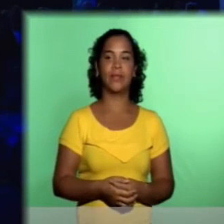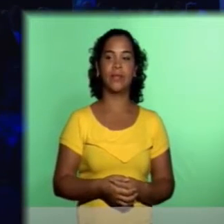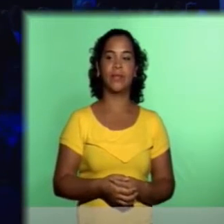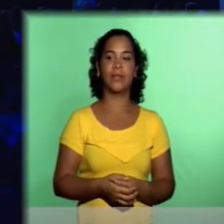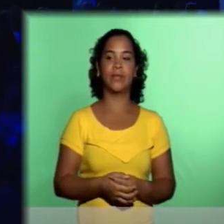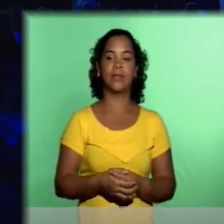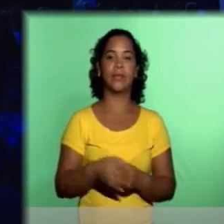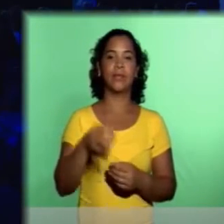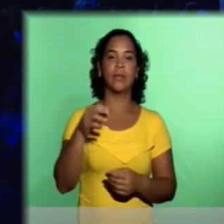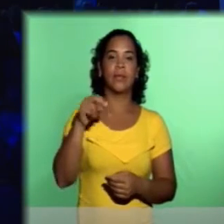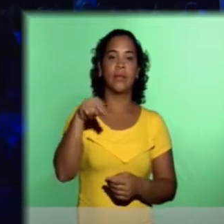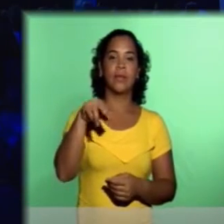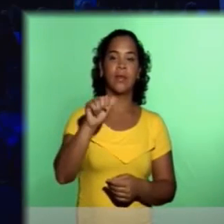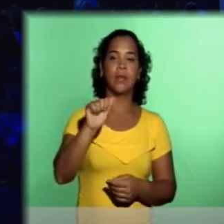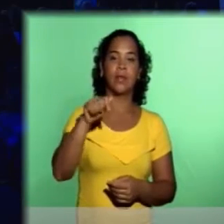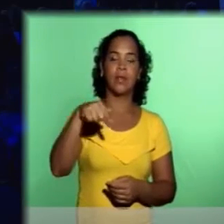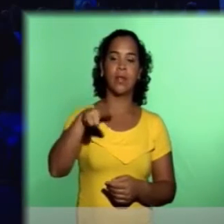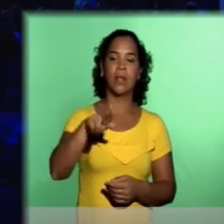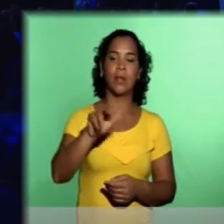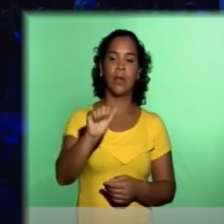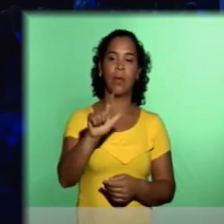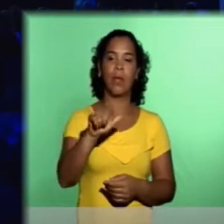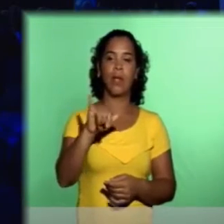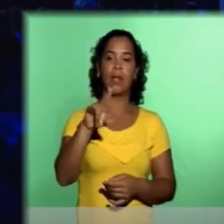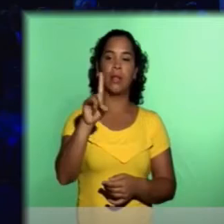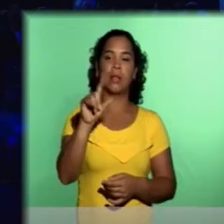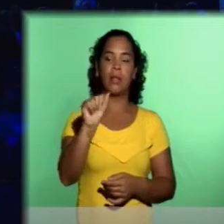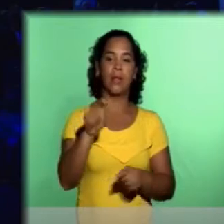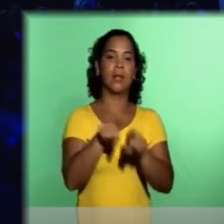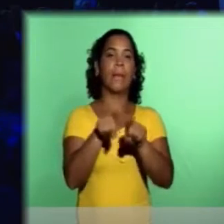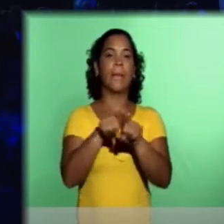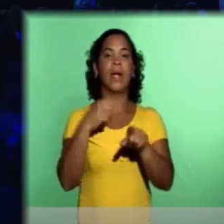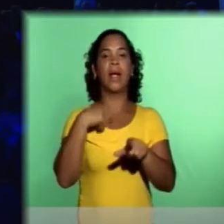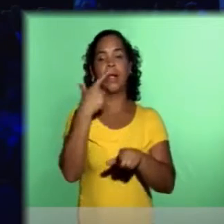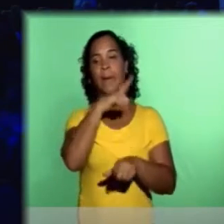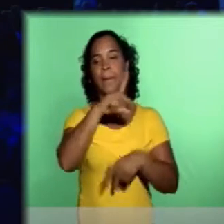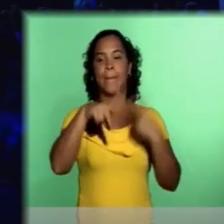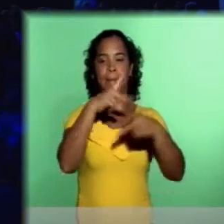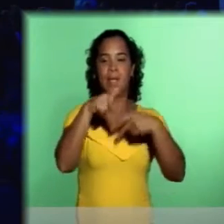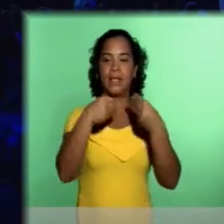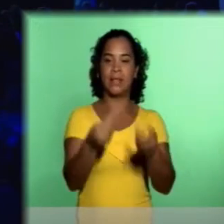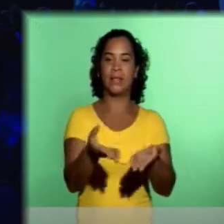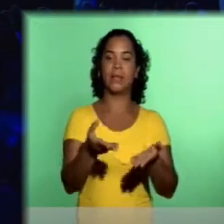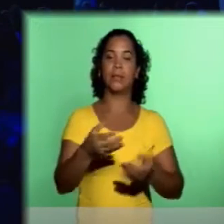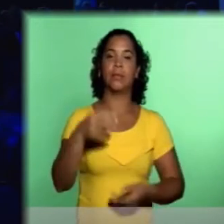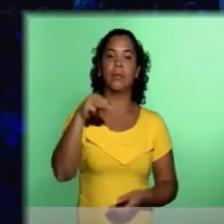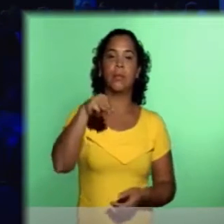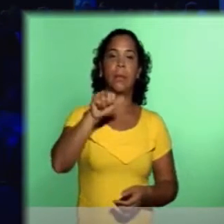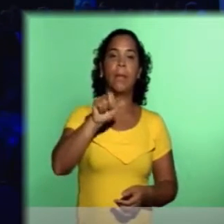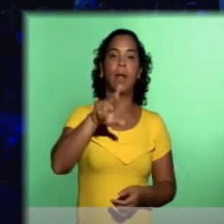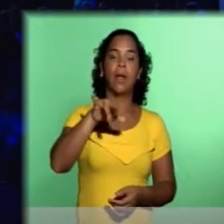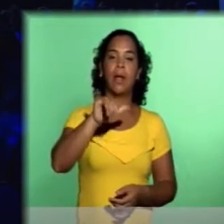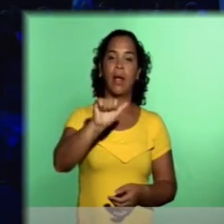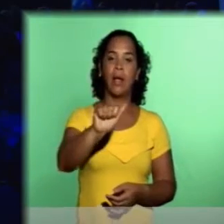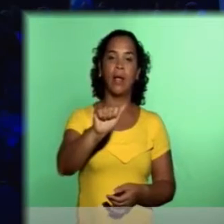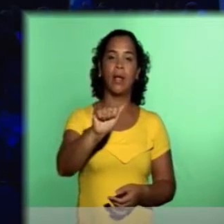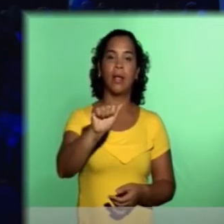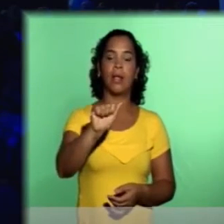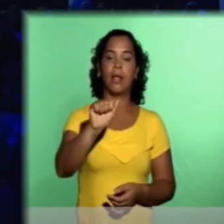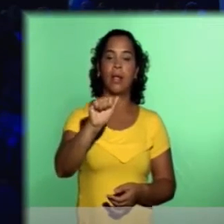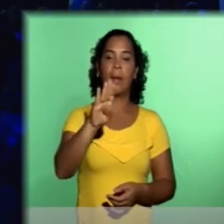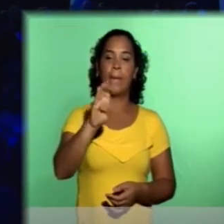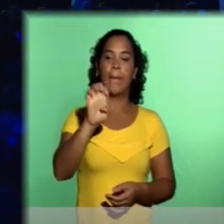Na Bicoateca tem mais prêmio também para vocês, tá? Maria do